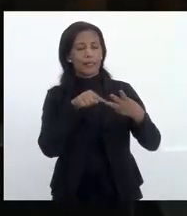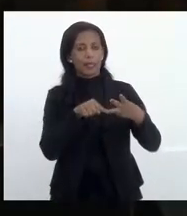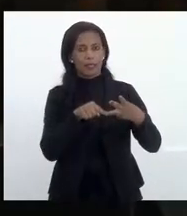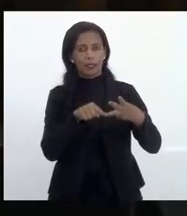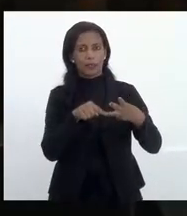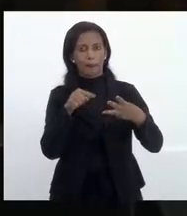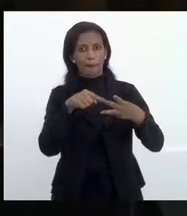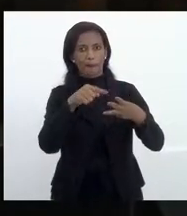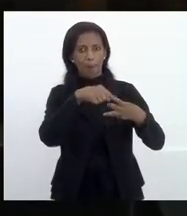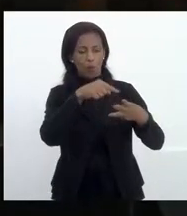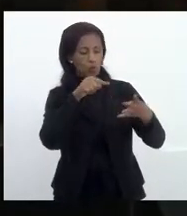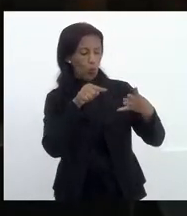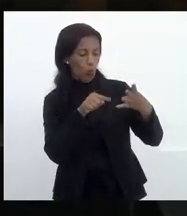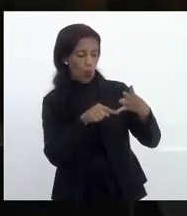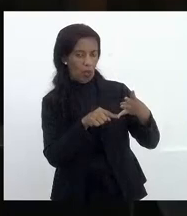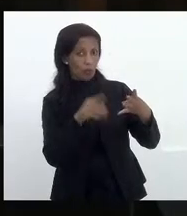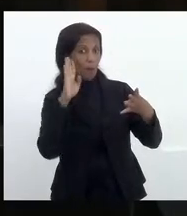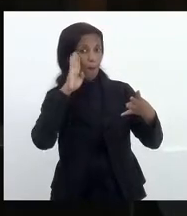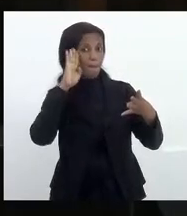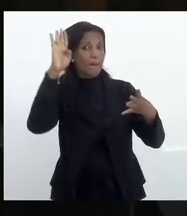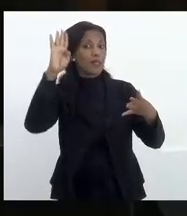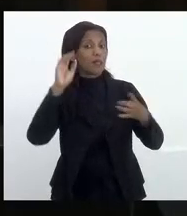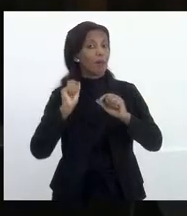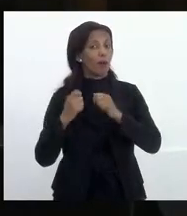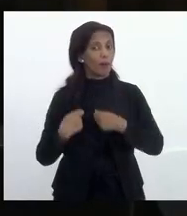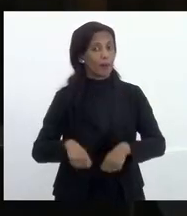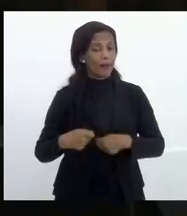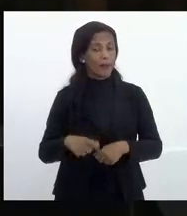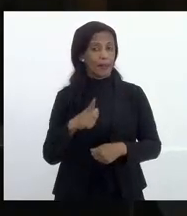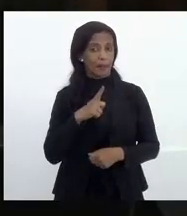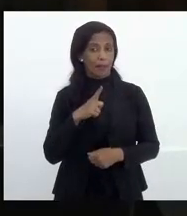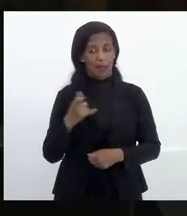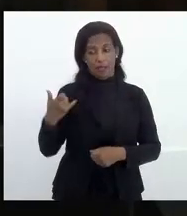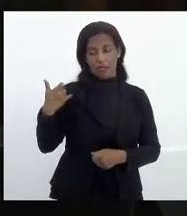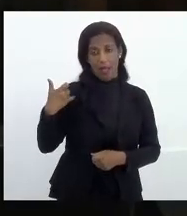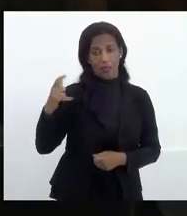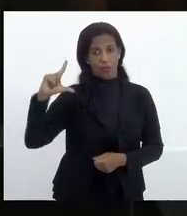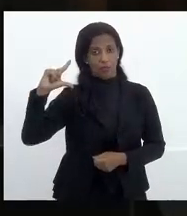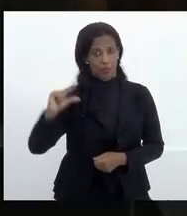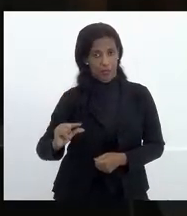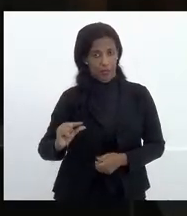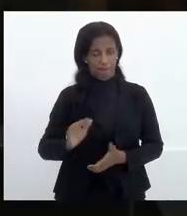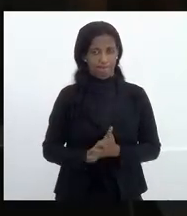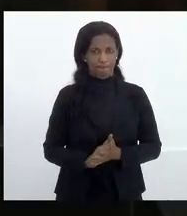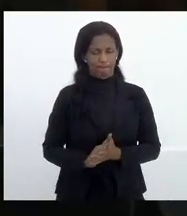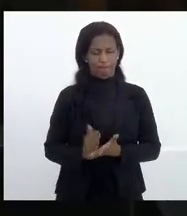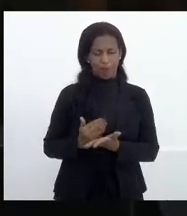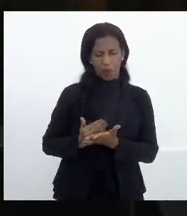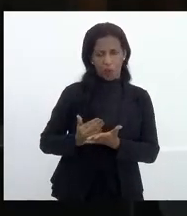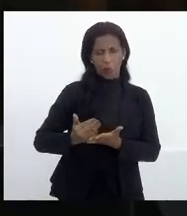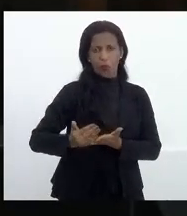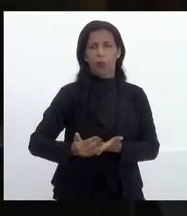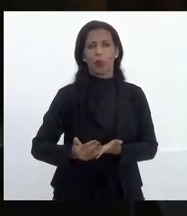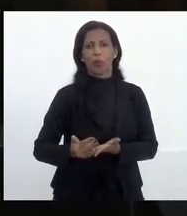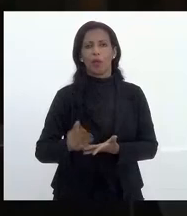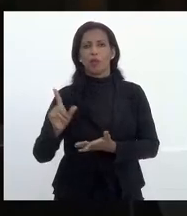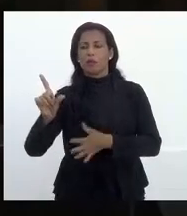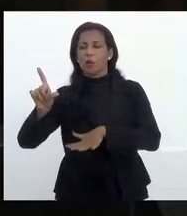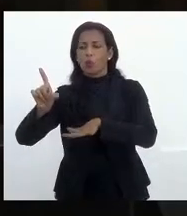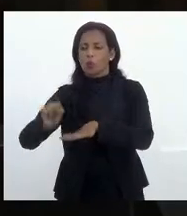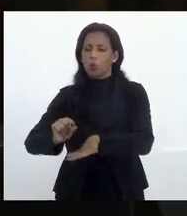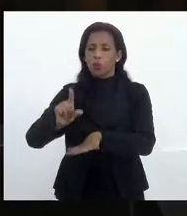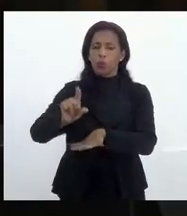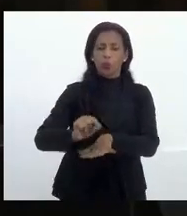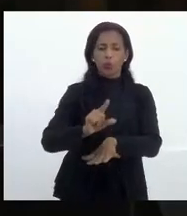4 é o principal. Então que teria que colocar a idade mínima o resto são opções